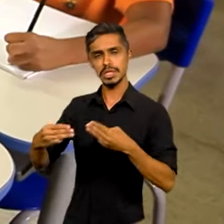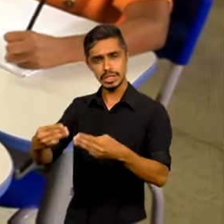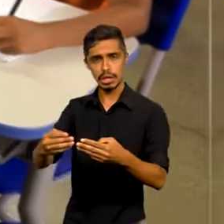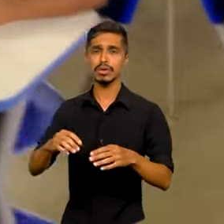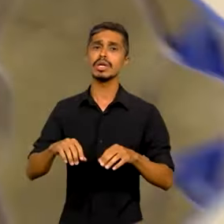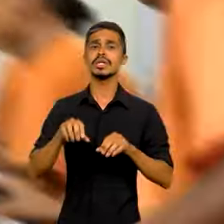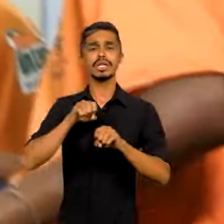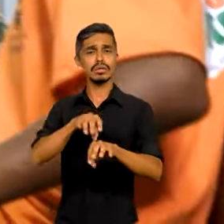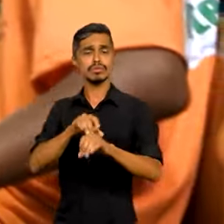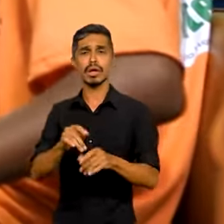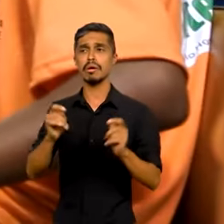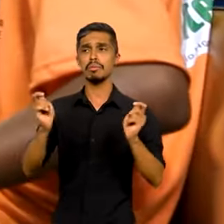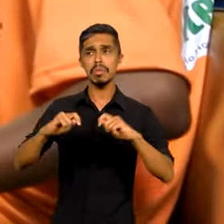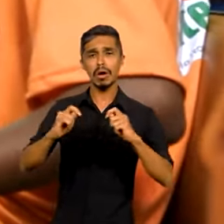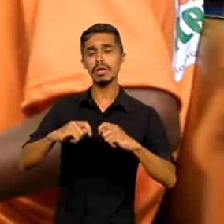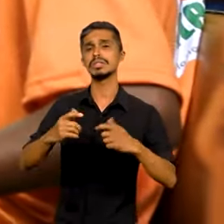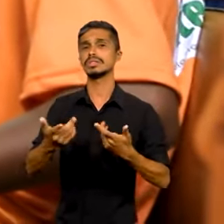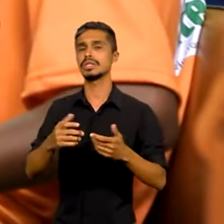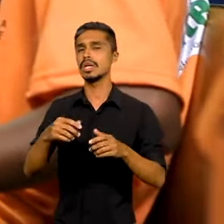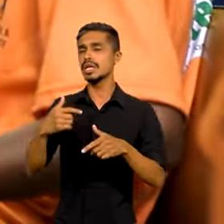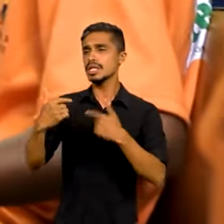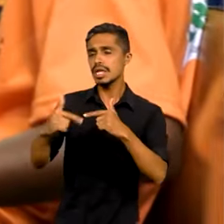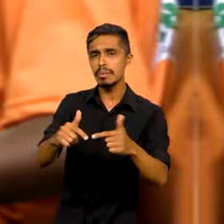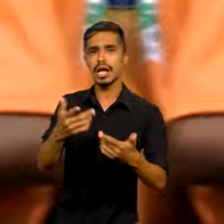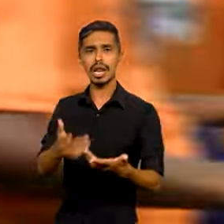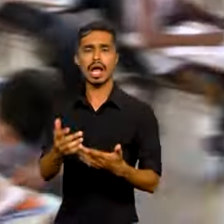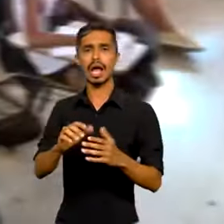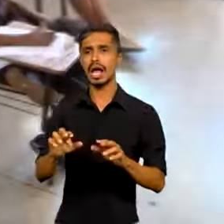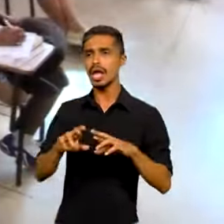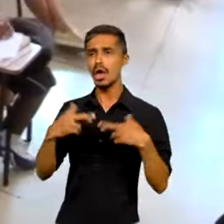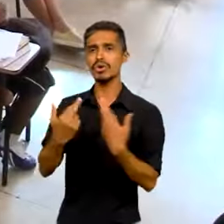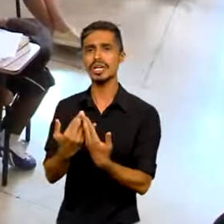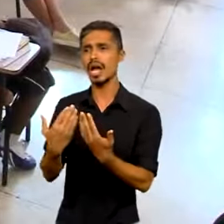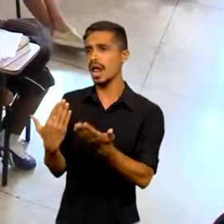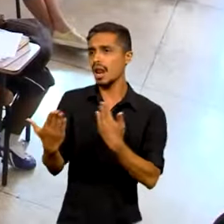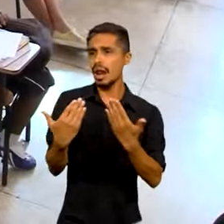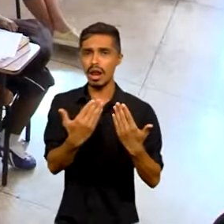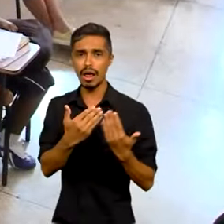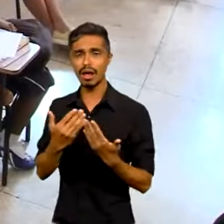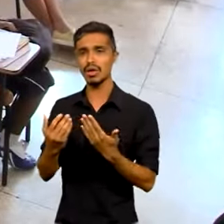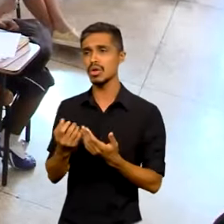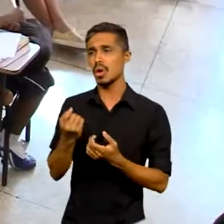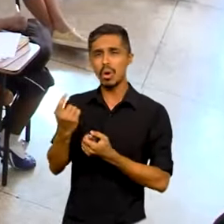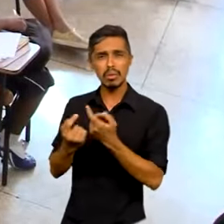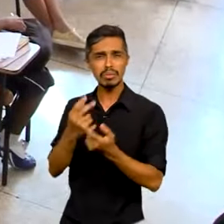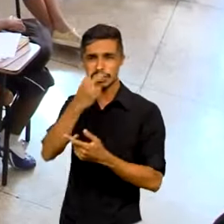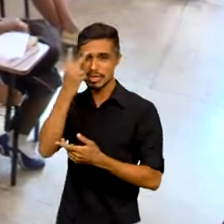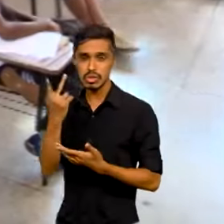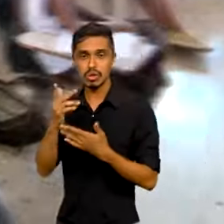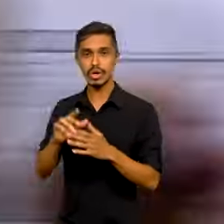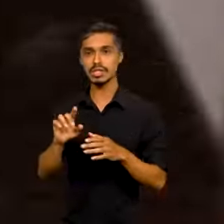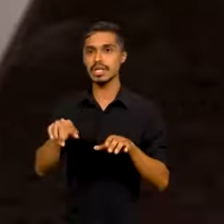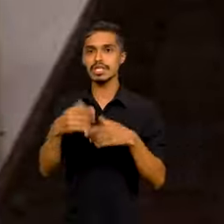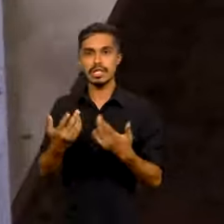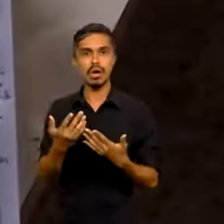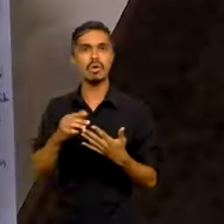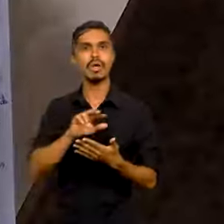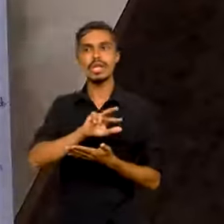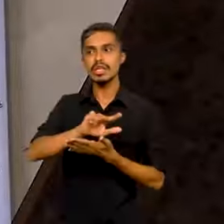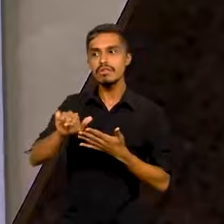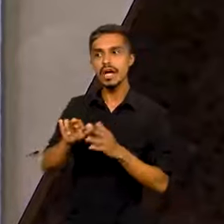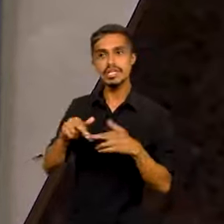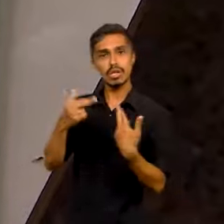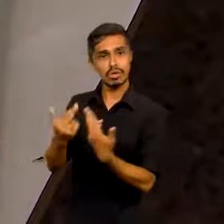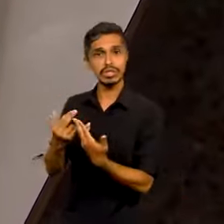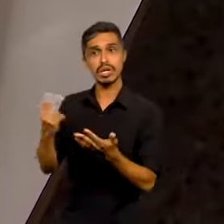Ministério da Educação se planeje por meio de um grupo de trabalho e que o Fórum Nacional de Educação é um dos integrantes desse grupo